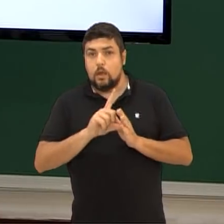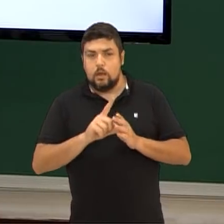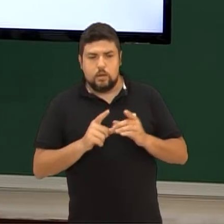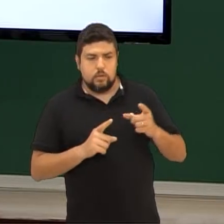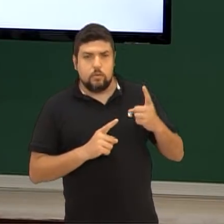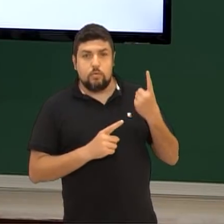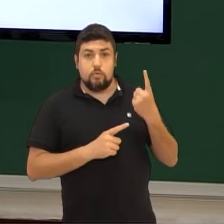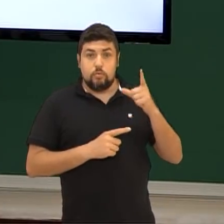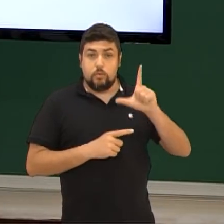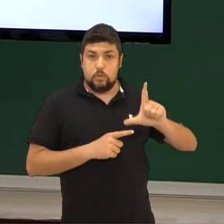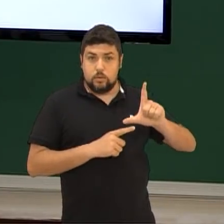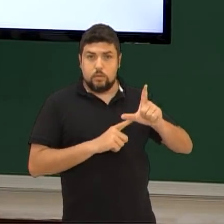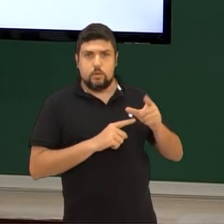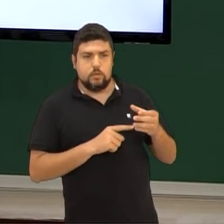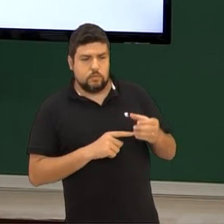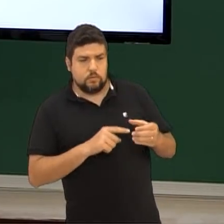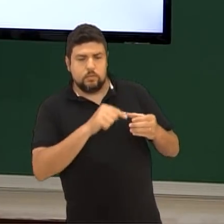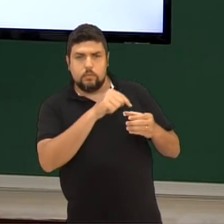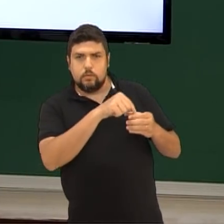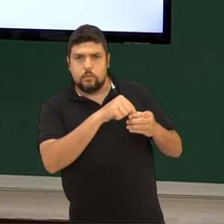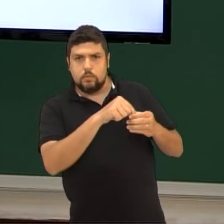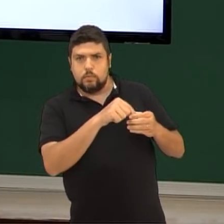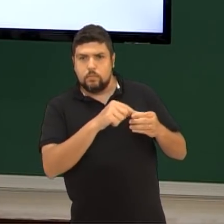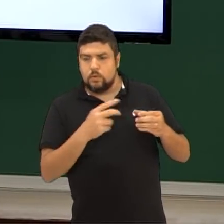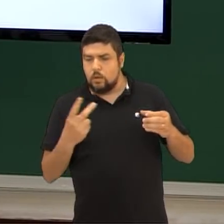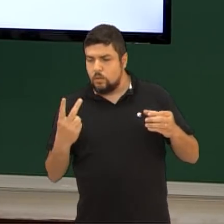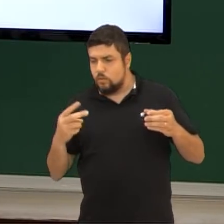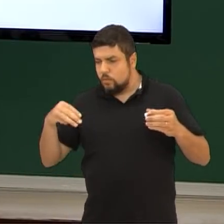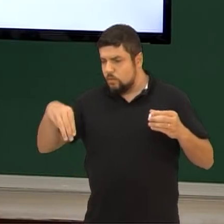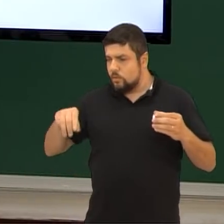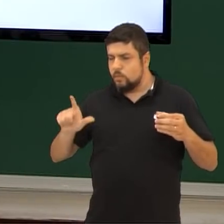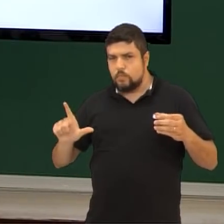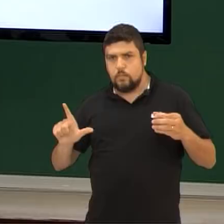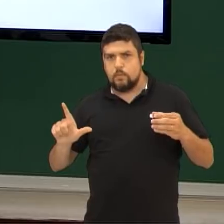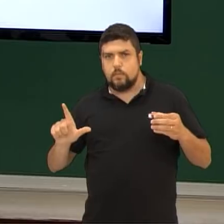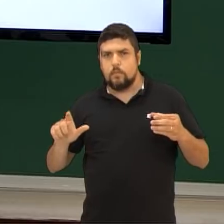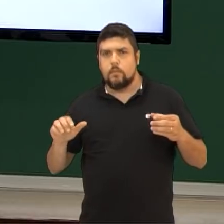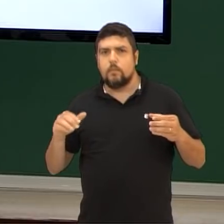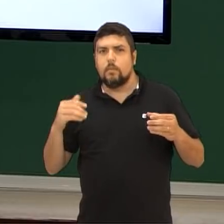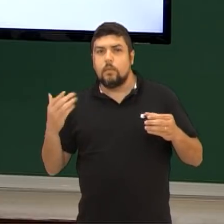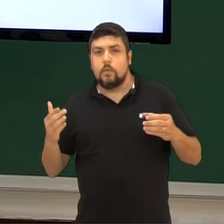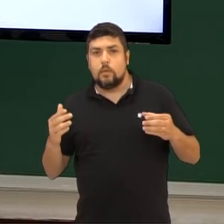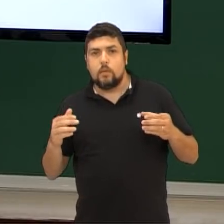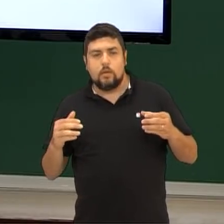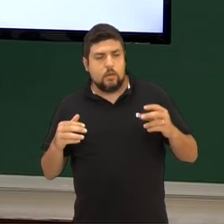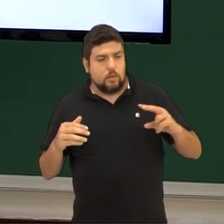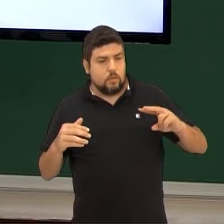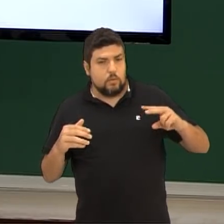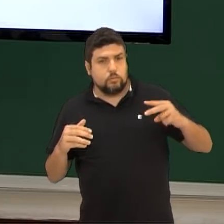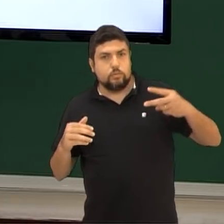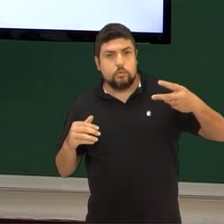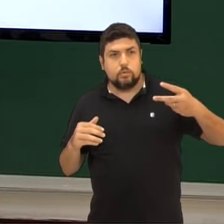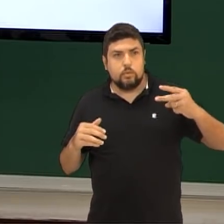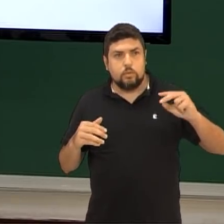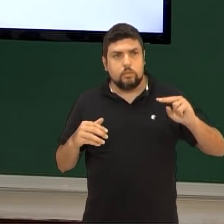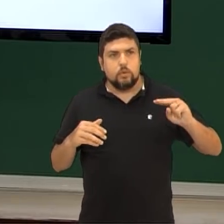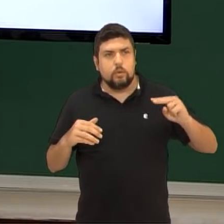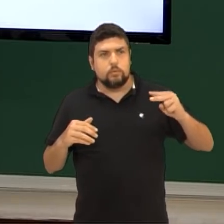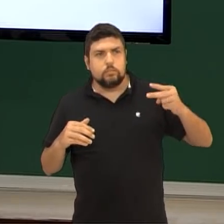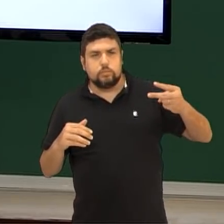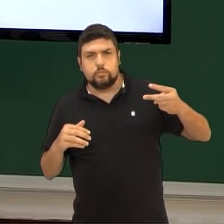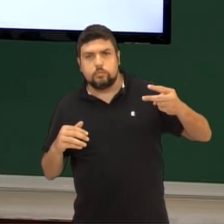litro, ela utilizou 2 ml. Logo, quando ela dobra essa proporção,